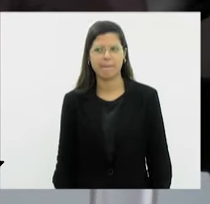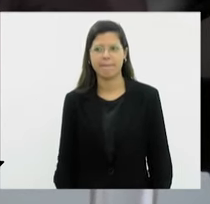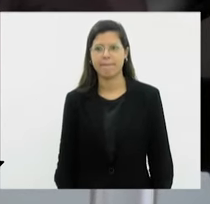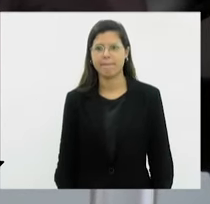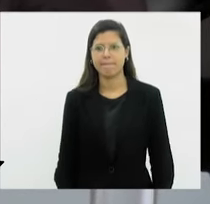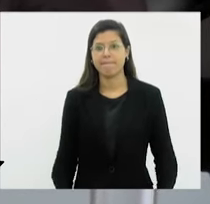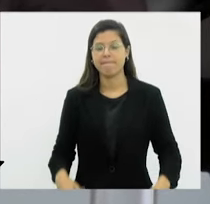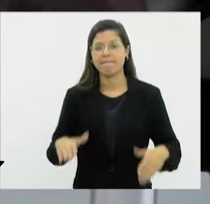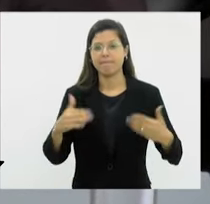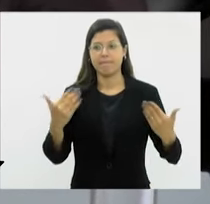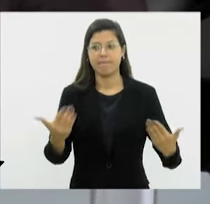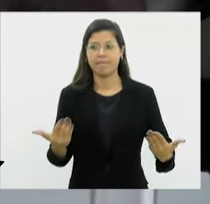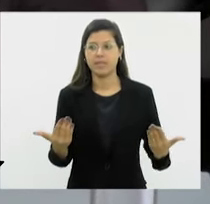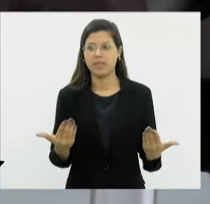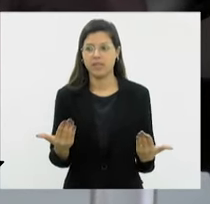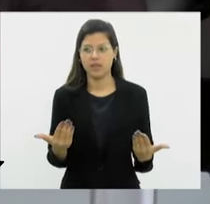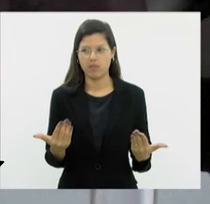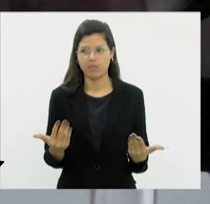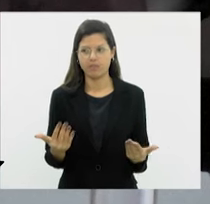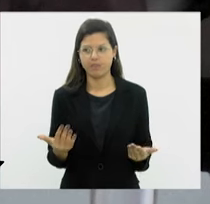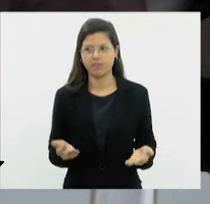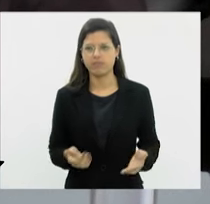Bom, é serviço